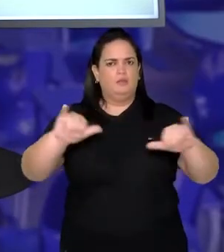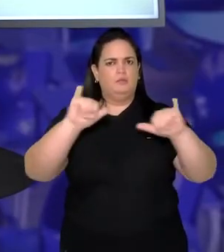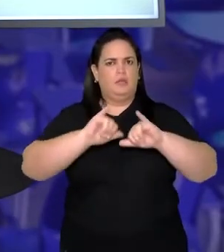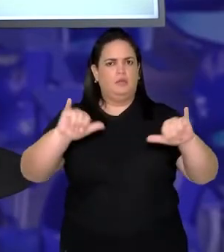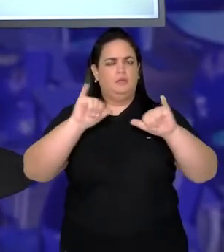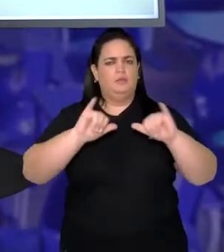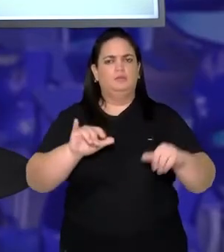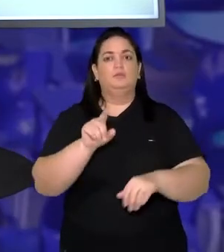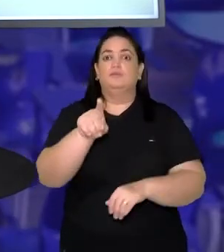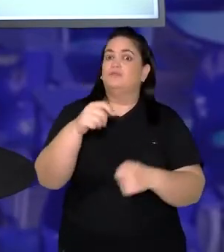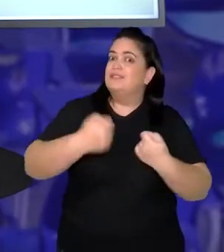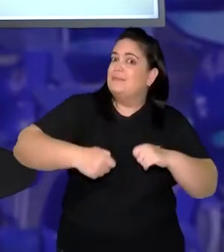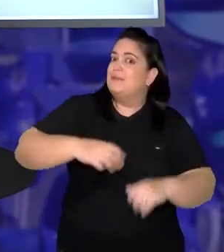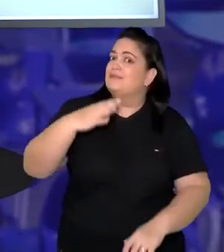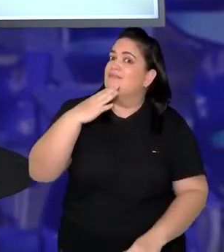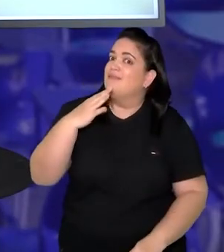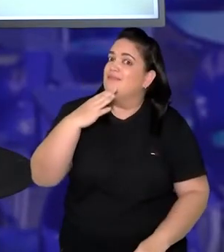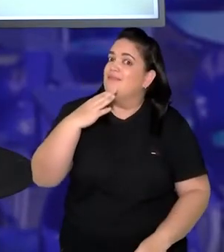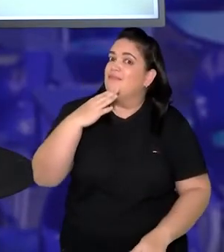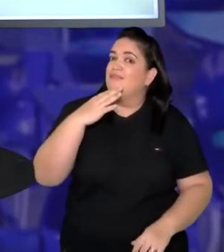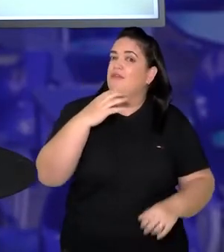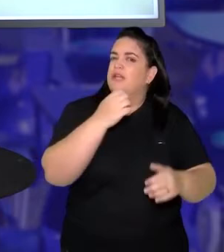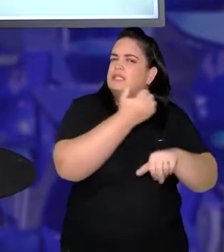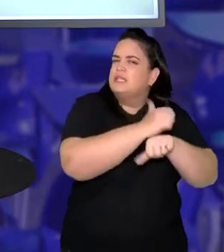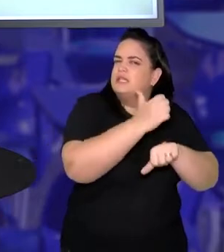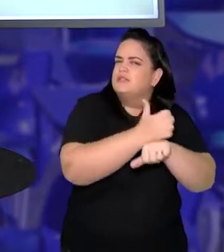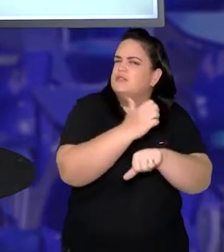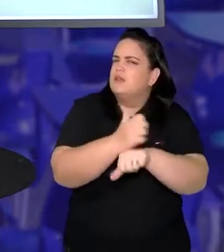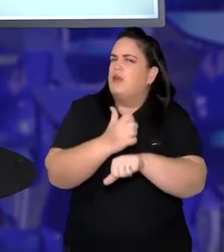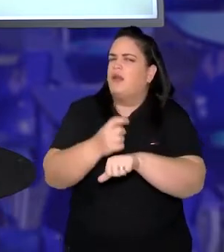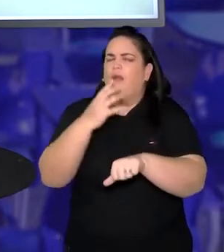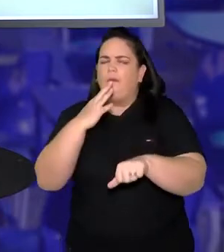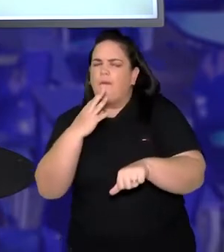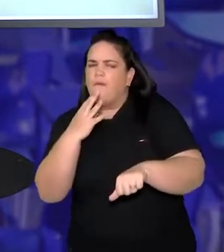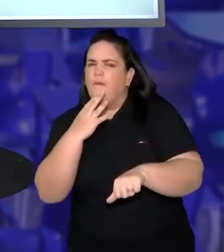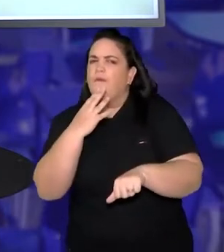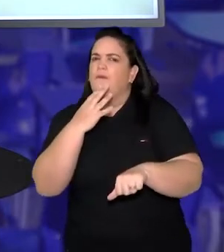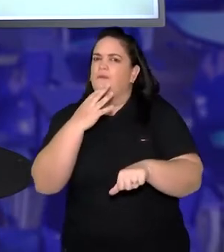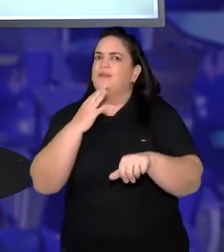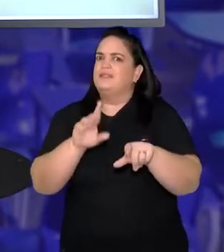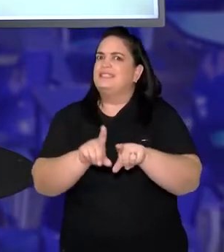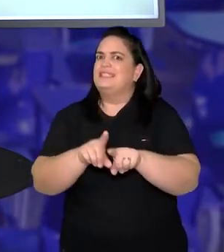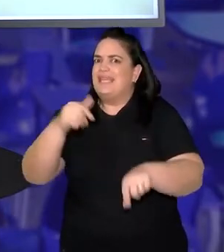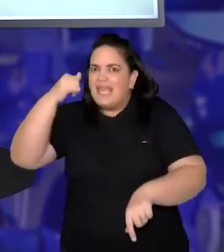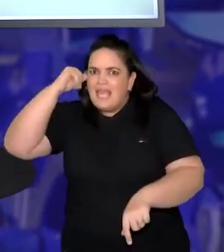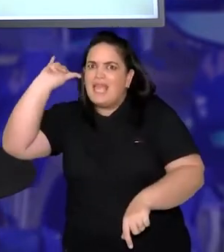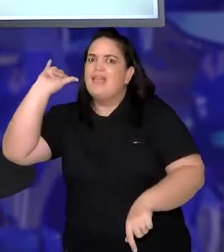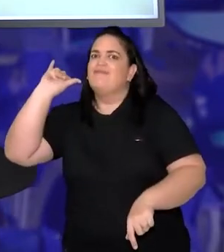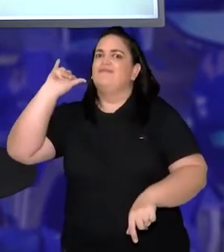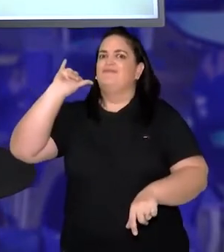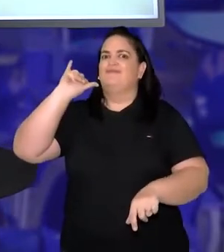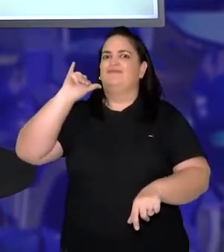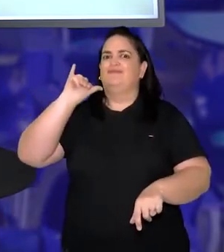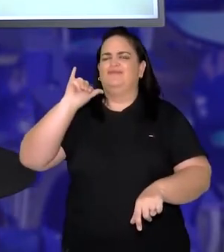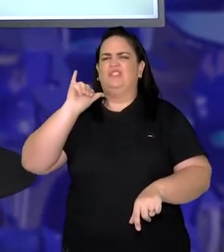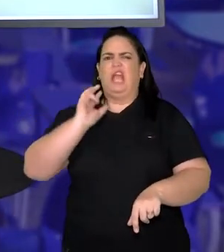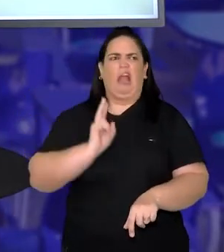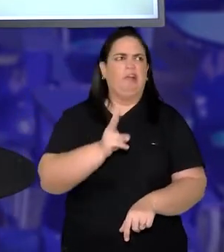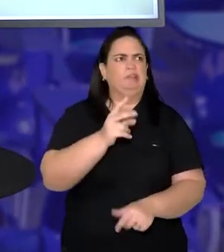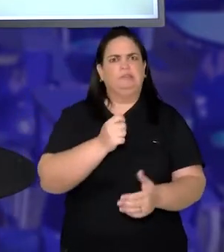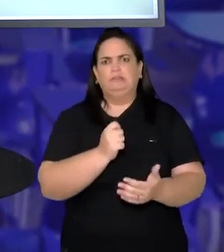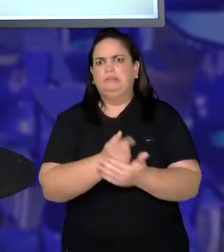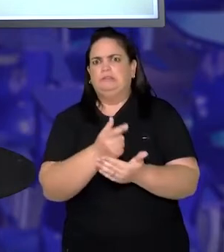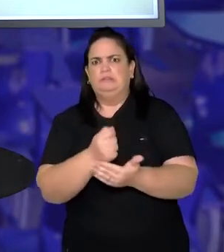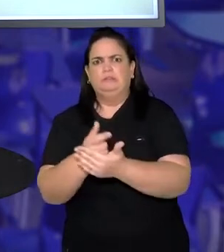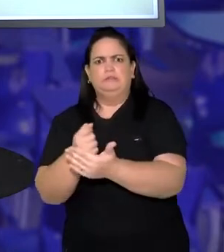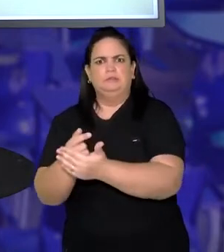que eu acabei de falar. Você precisa conhecer as estratégias que estão por trás dos anúncios para se prevenir, né? Para você não se tornar uma pessoa